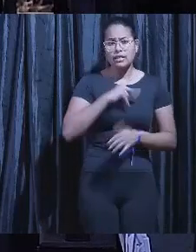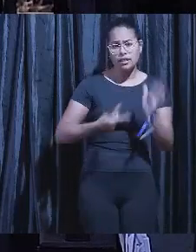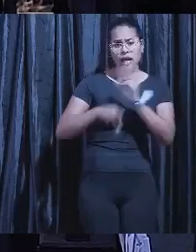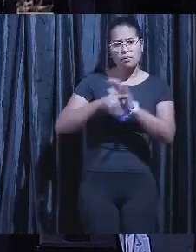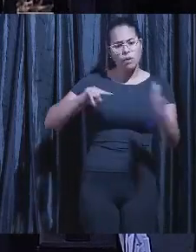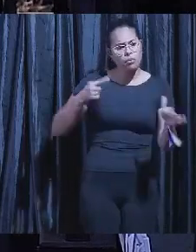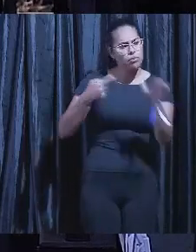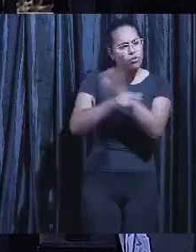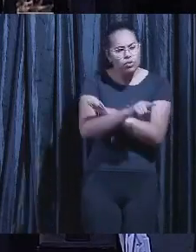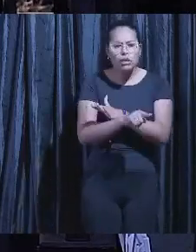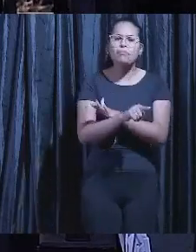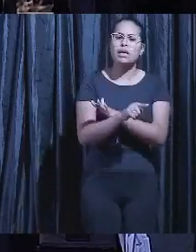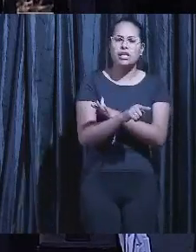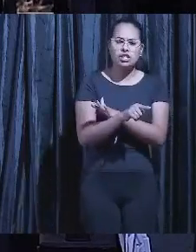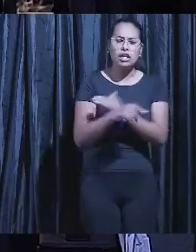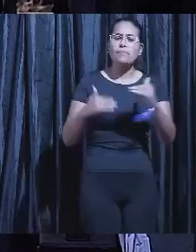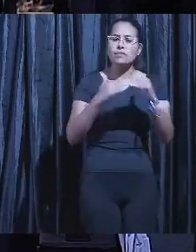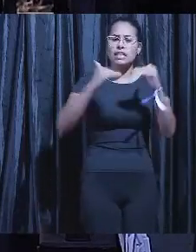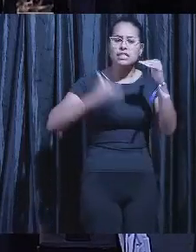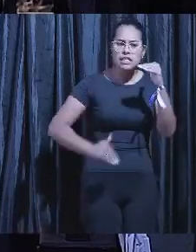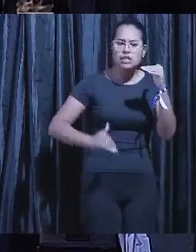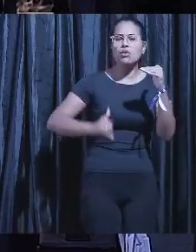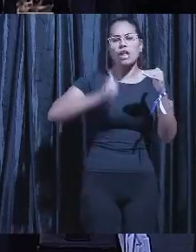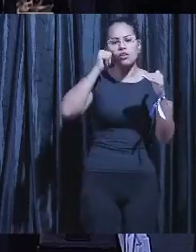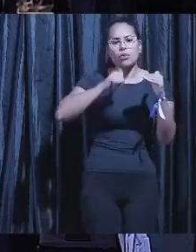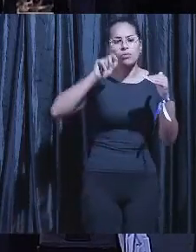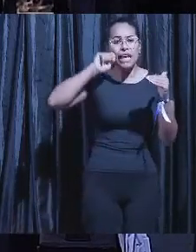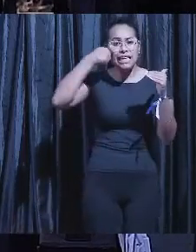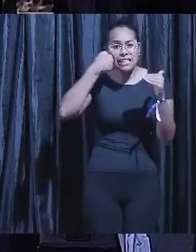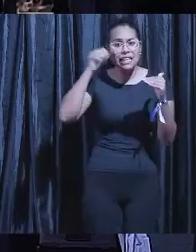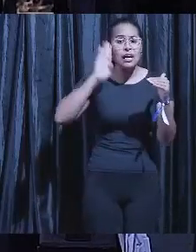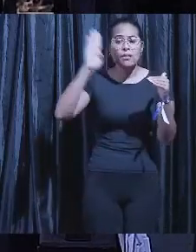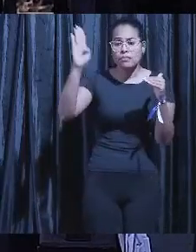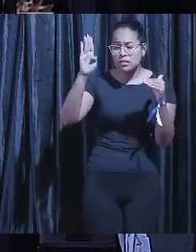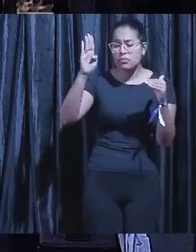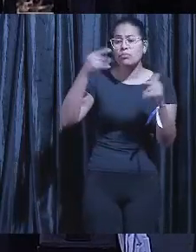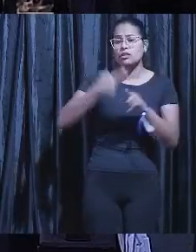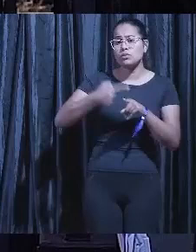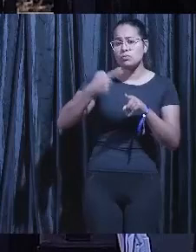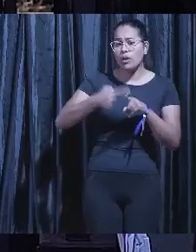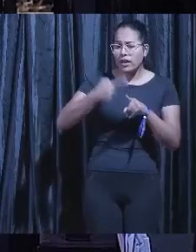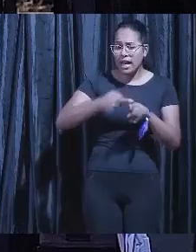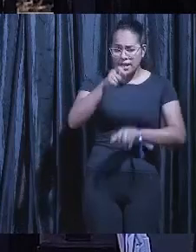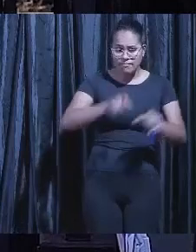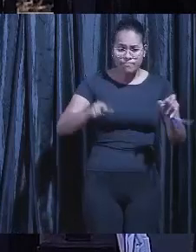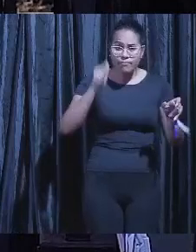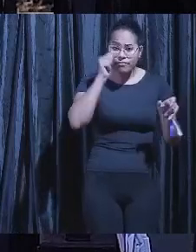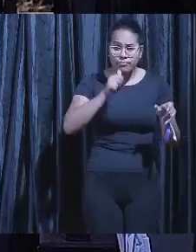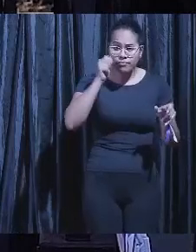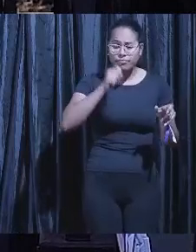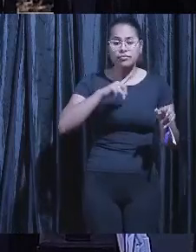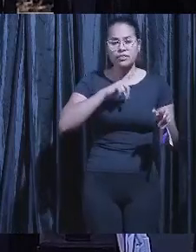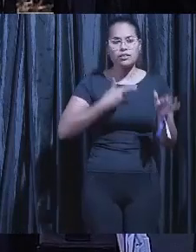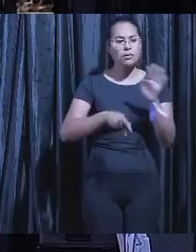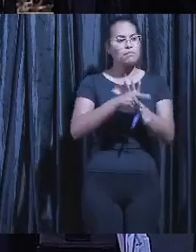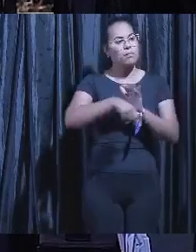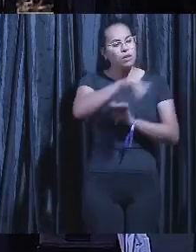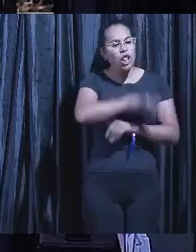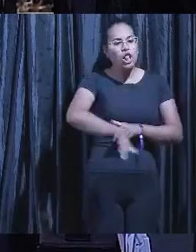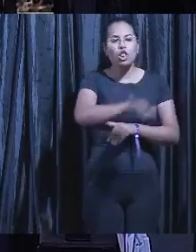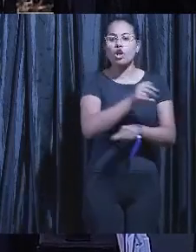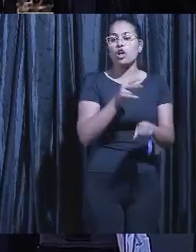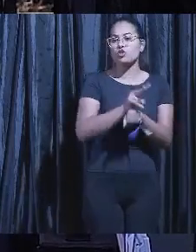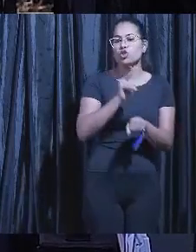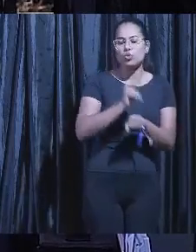da desigualdade para as mulheres negras, principalmente porque elas estão em lugar de cuidado